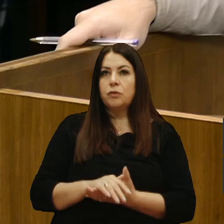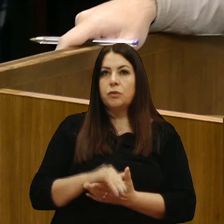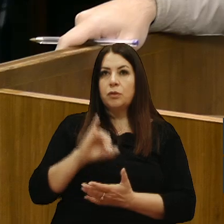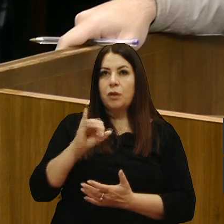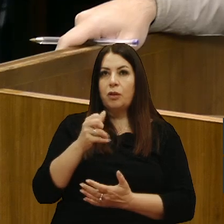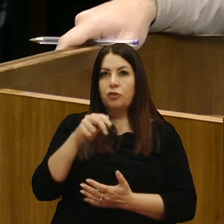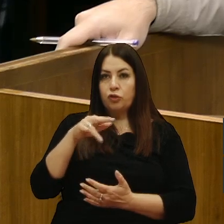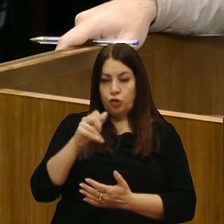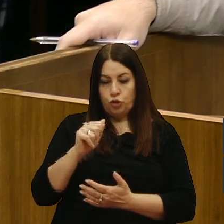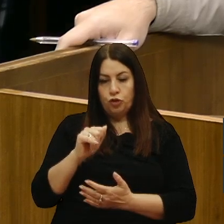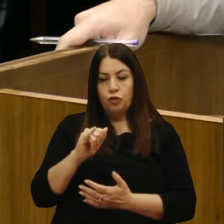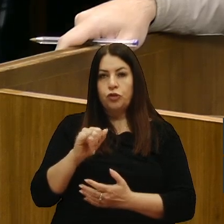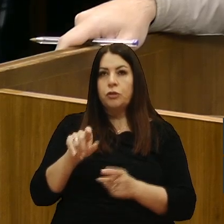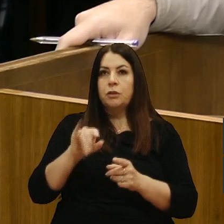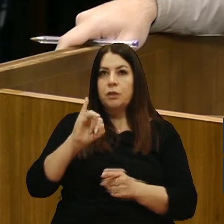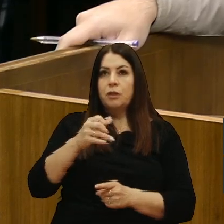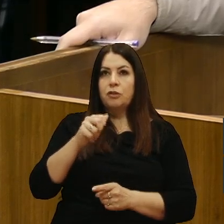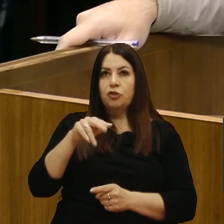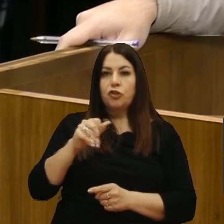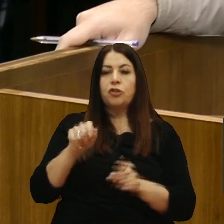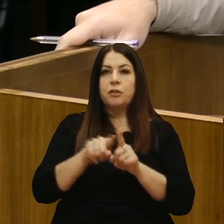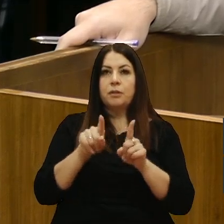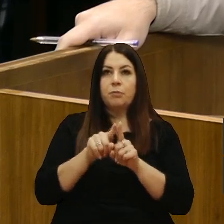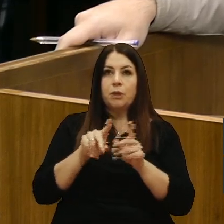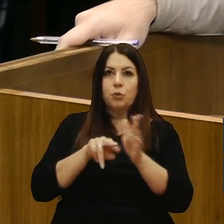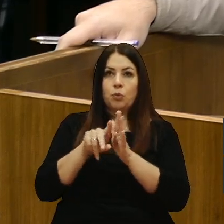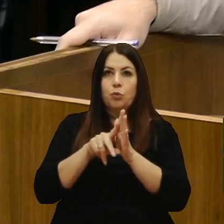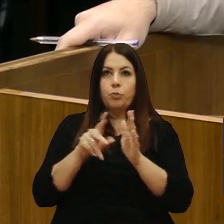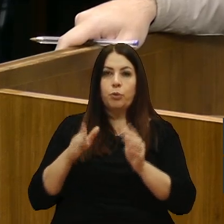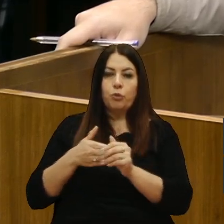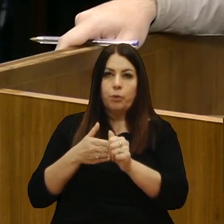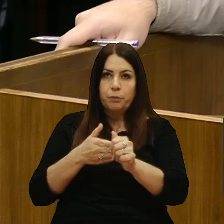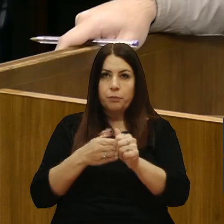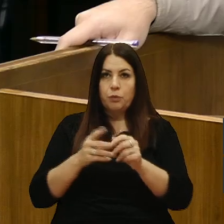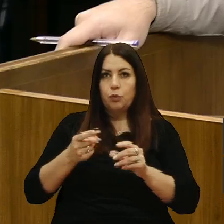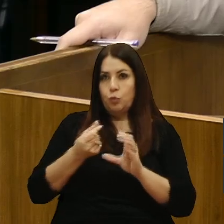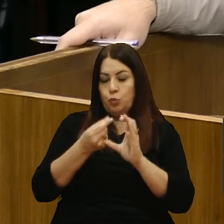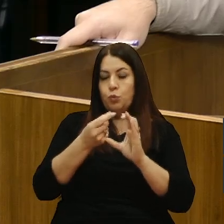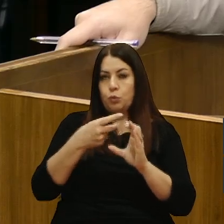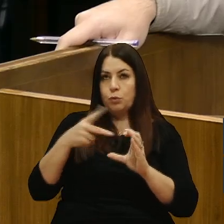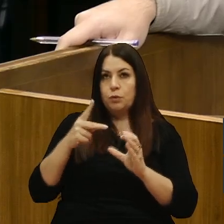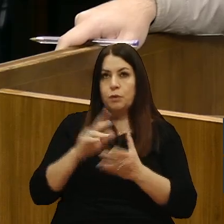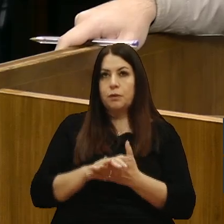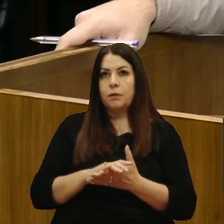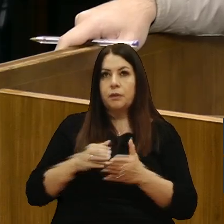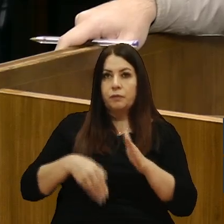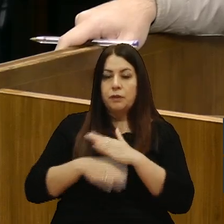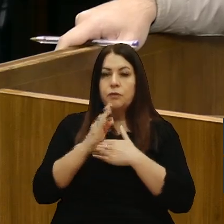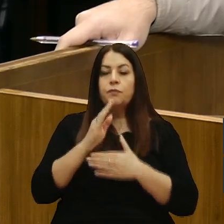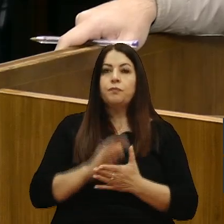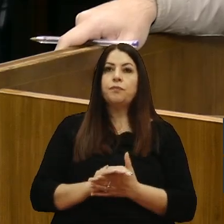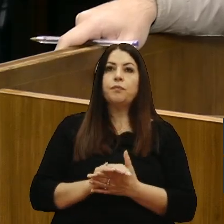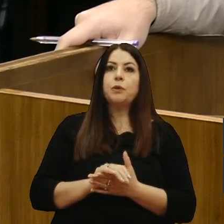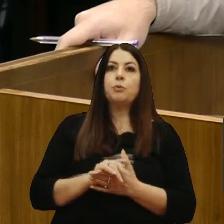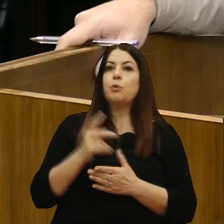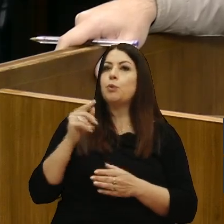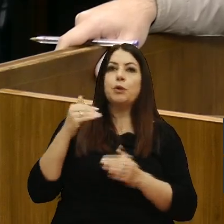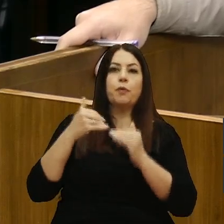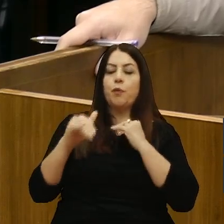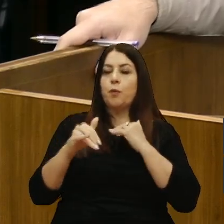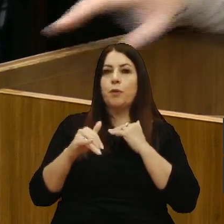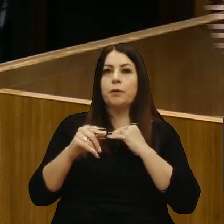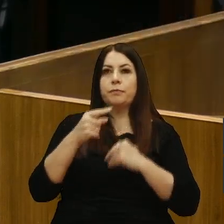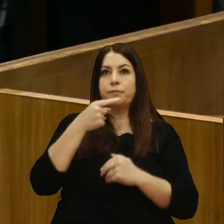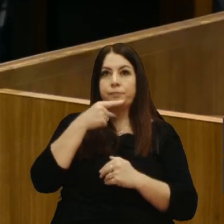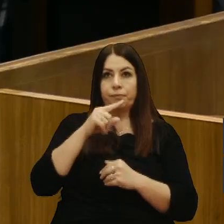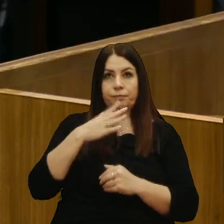Janja. Quem quiser, tem um janjômetro lá no Google para estar acompanhando os custos das viagens. Uma coisa que eu vou discordar do vereador